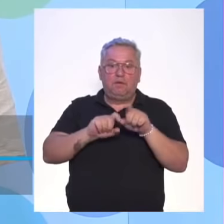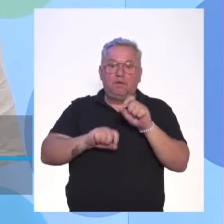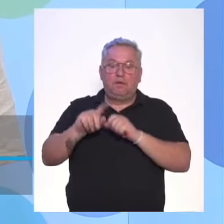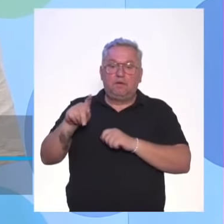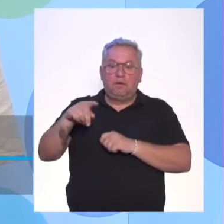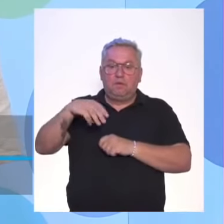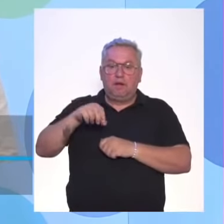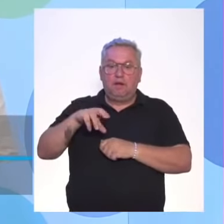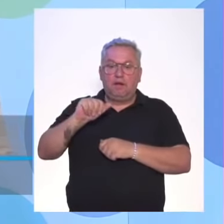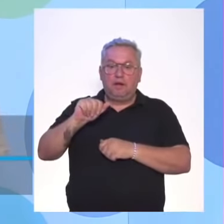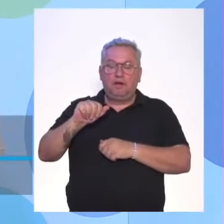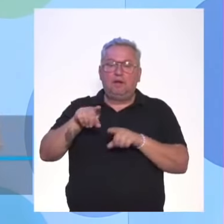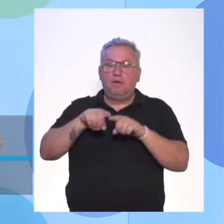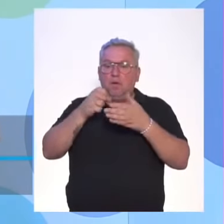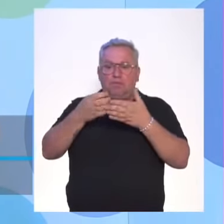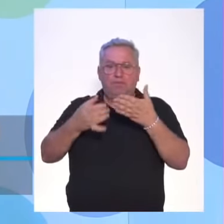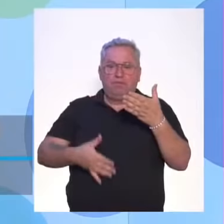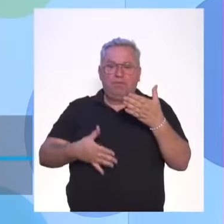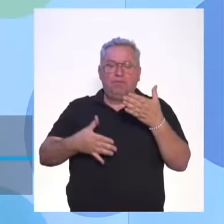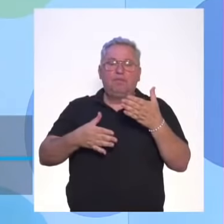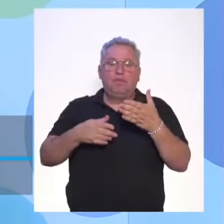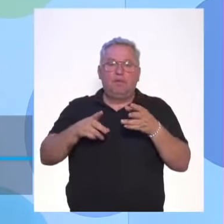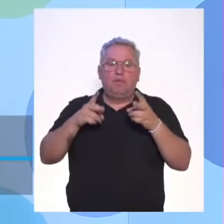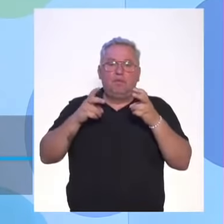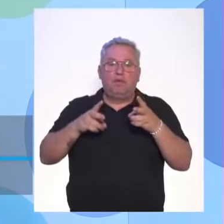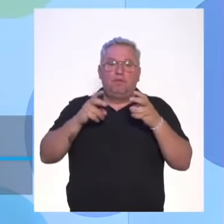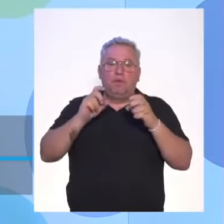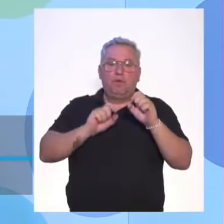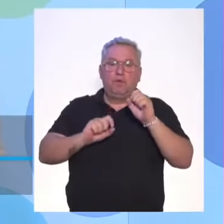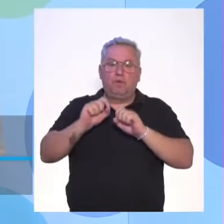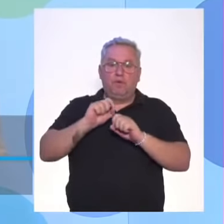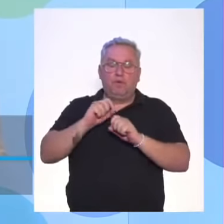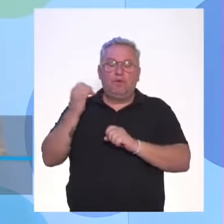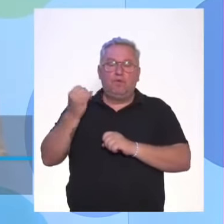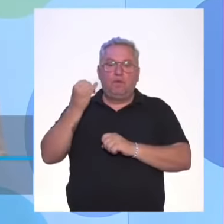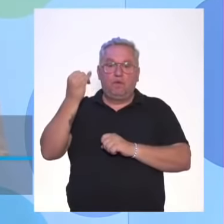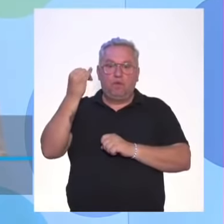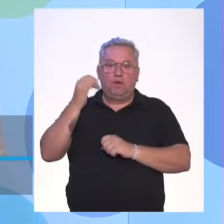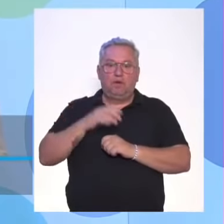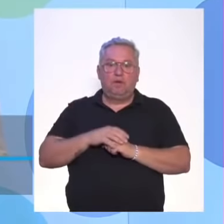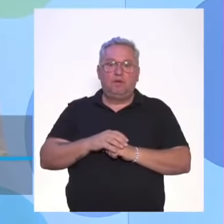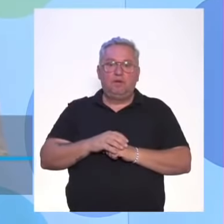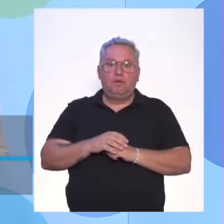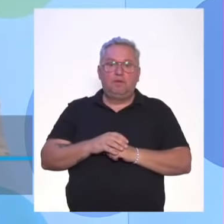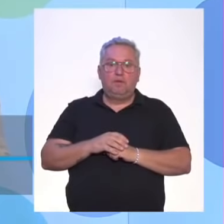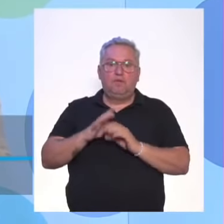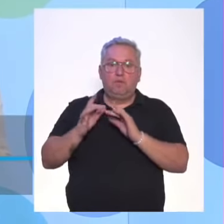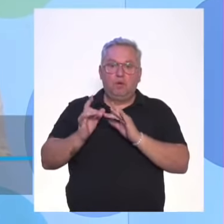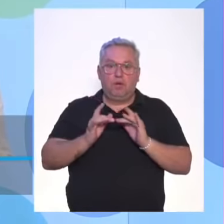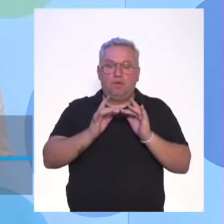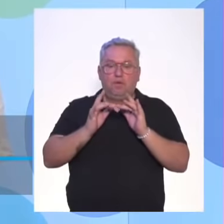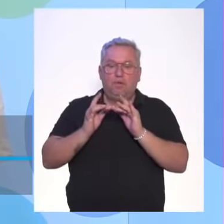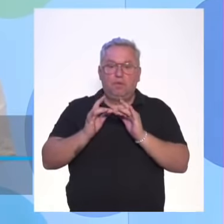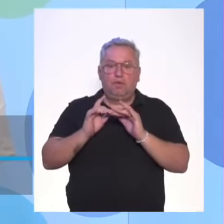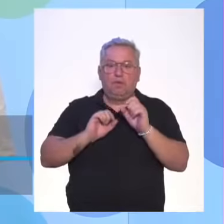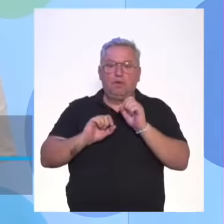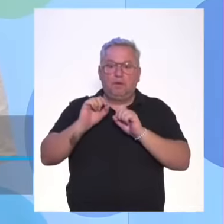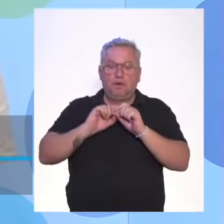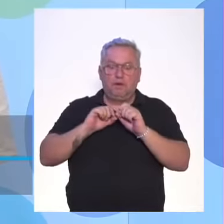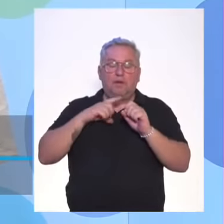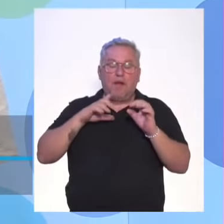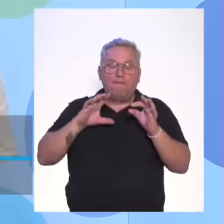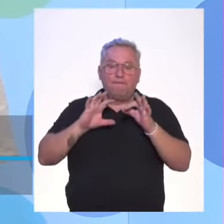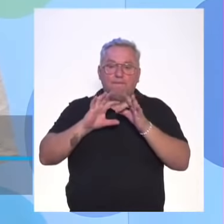das Graças sentimento amizade de amor e por aí vai eu acho que só percebeu exatamente essa questão dos valores né do relacionamento do criar